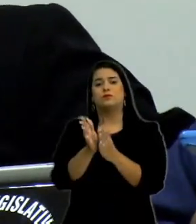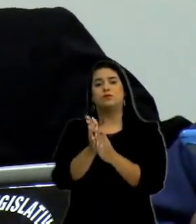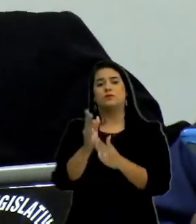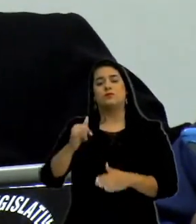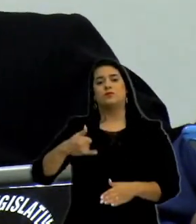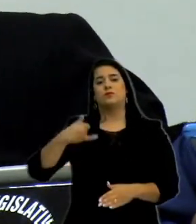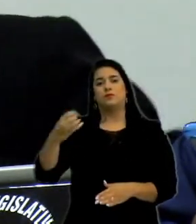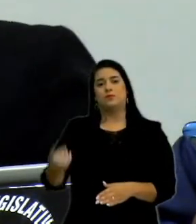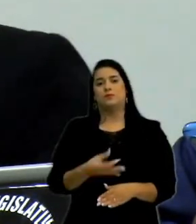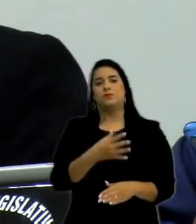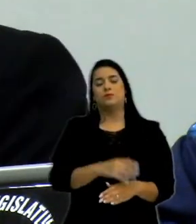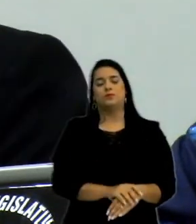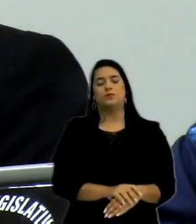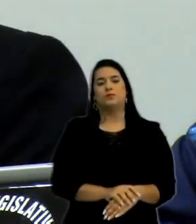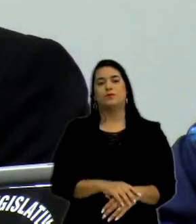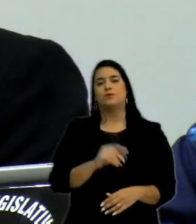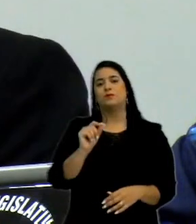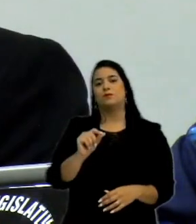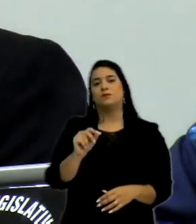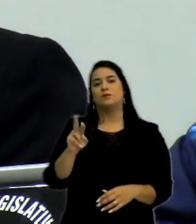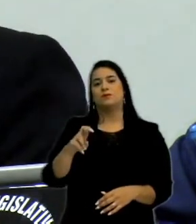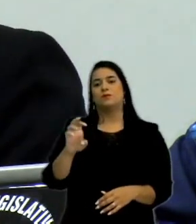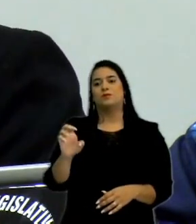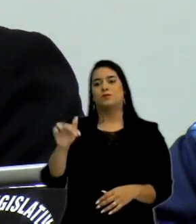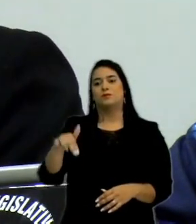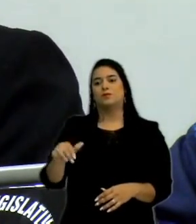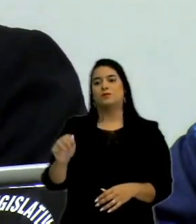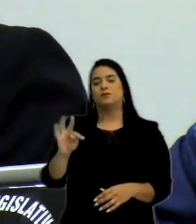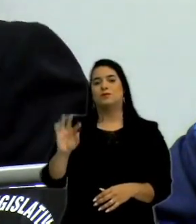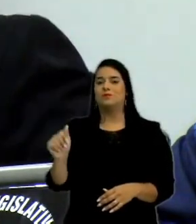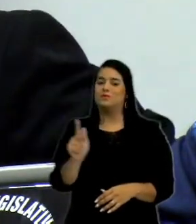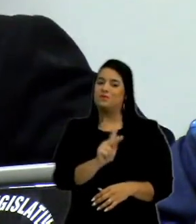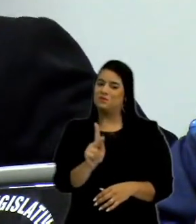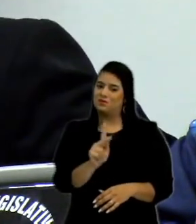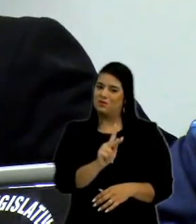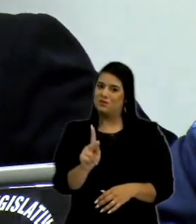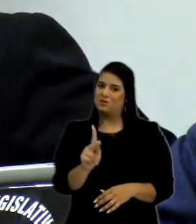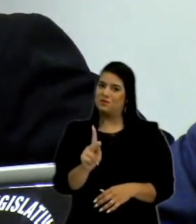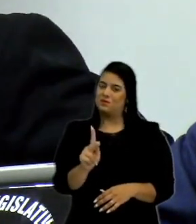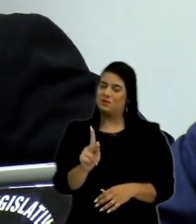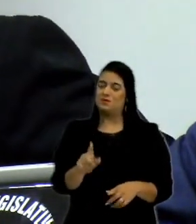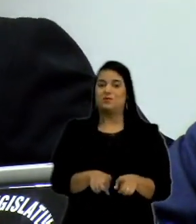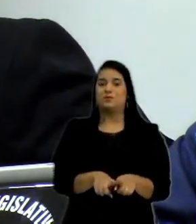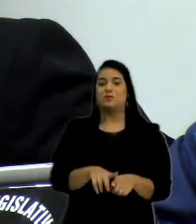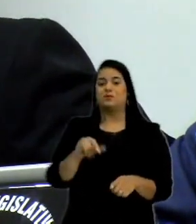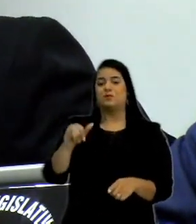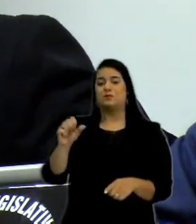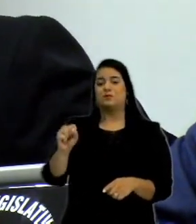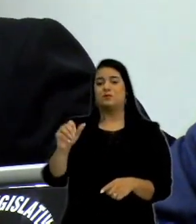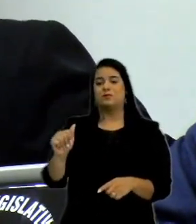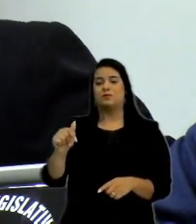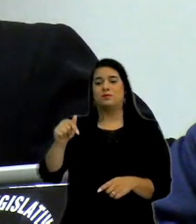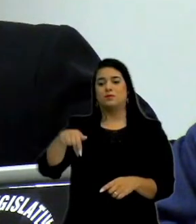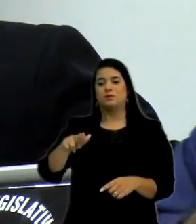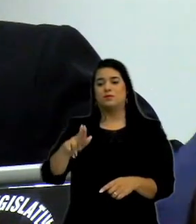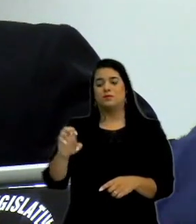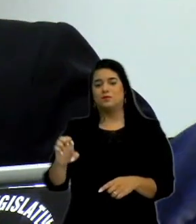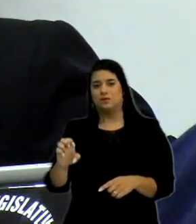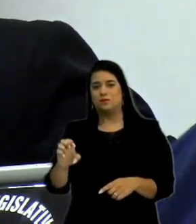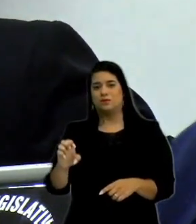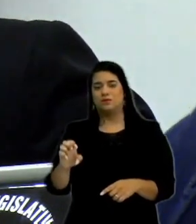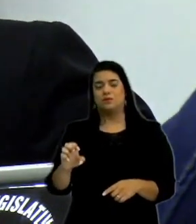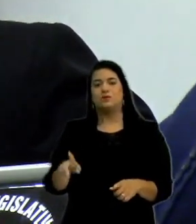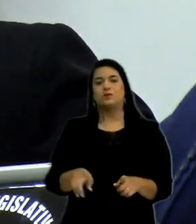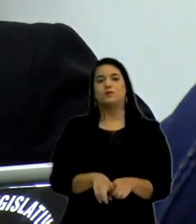pela passagem dos seus aniversários. A Renata Silva, professora. A Isaac Almeida, assessor da Câmara.